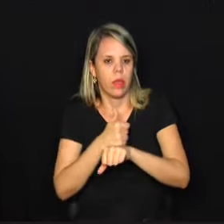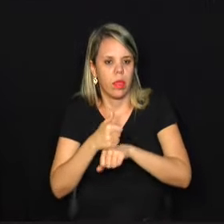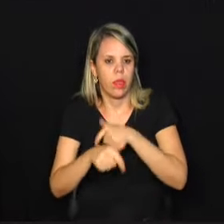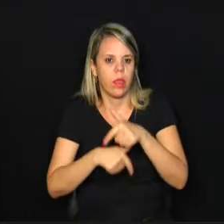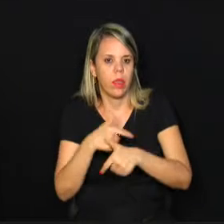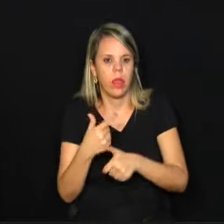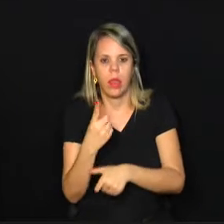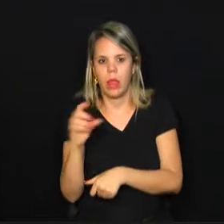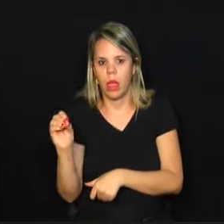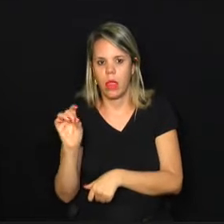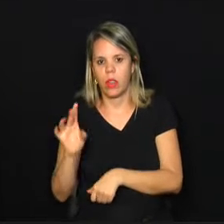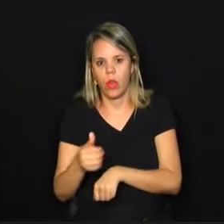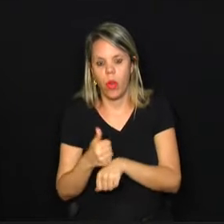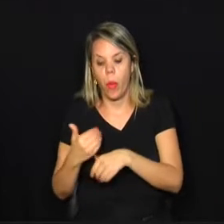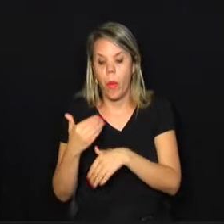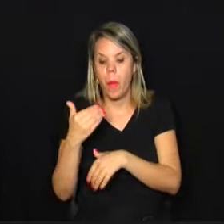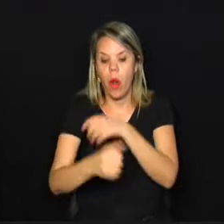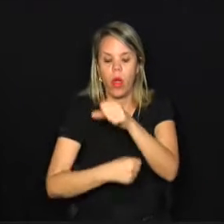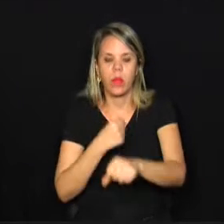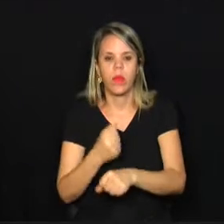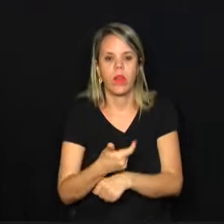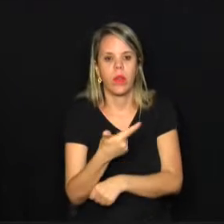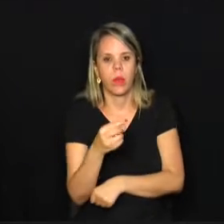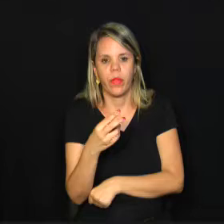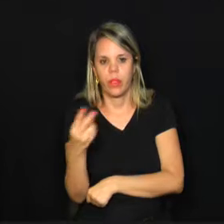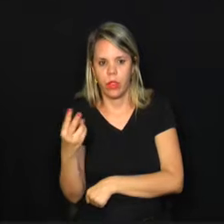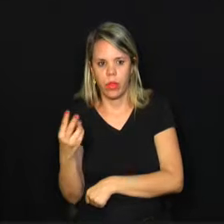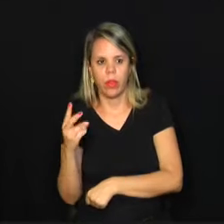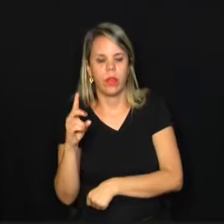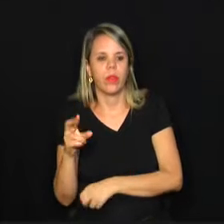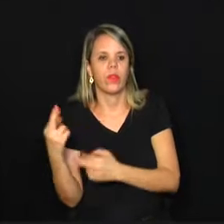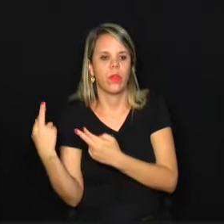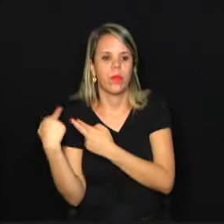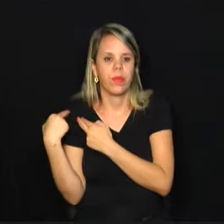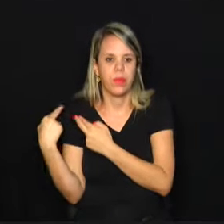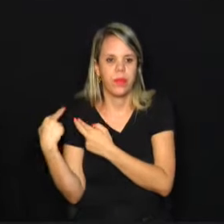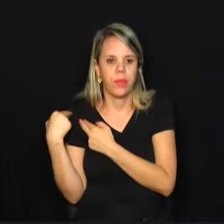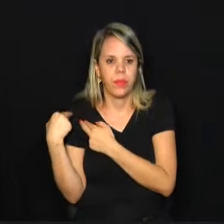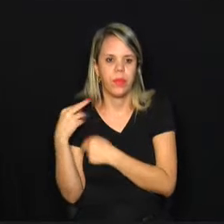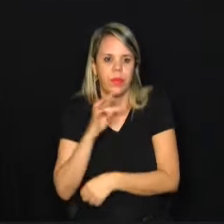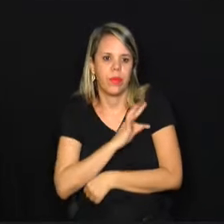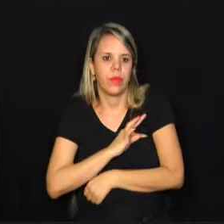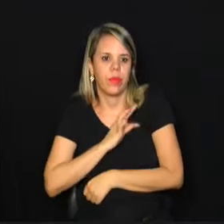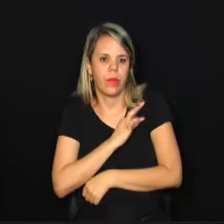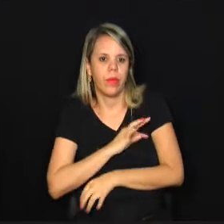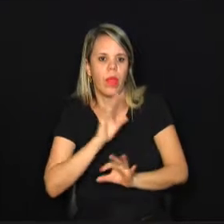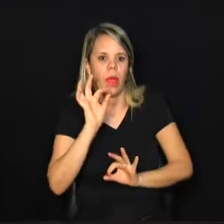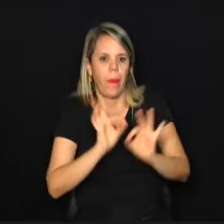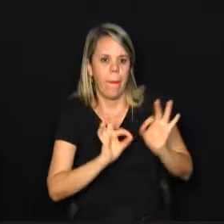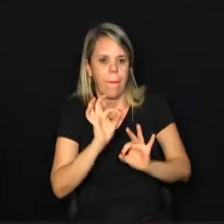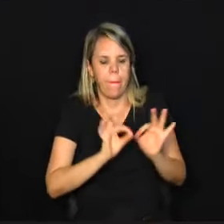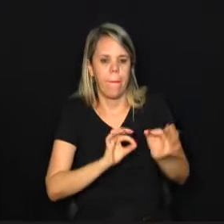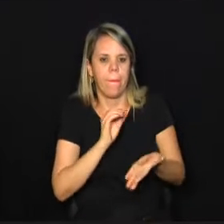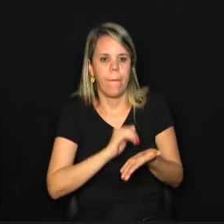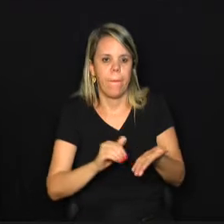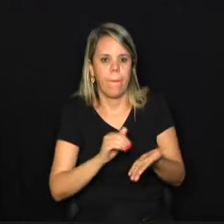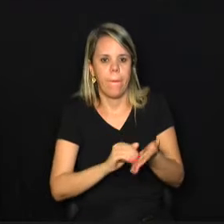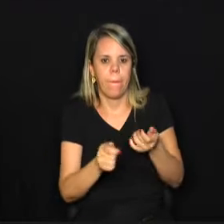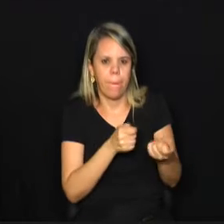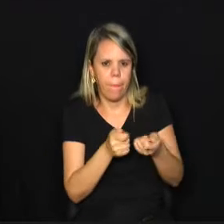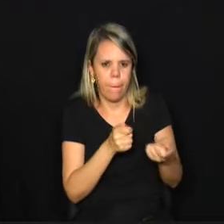atribuídas somente a partir do ano que vem. Então, são funções de responsabilidade técnica, planejamento, controle